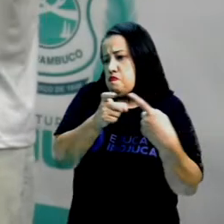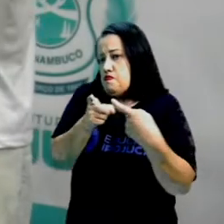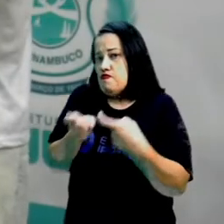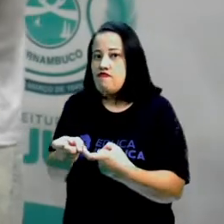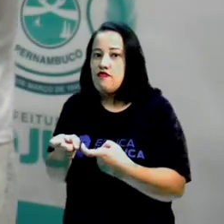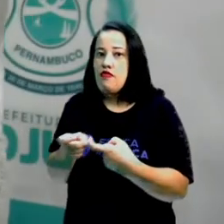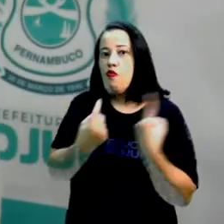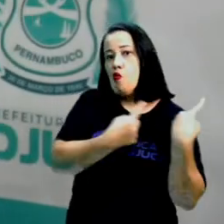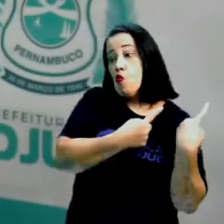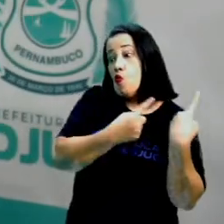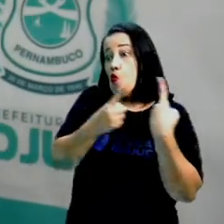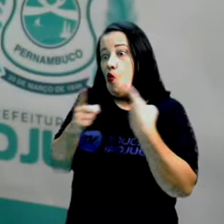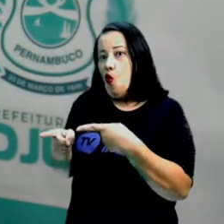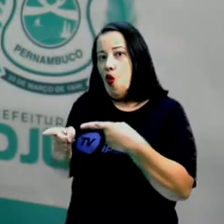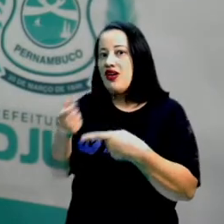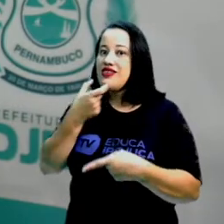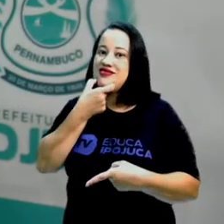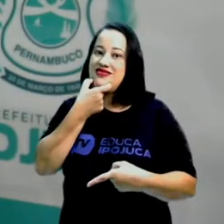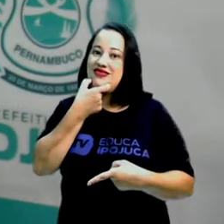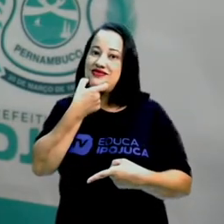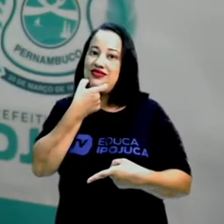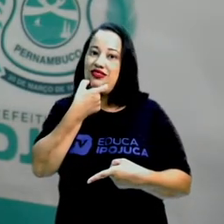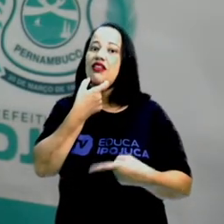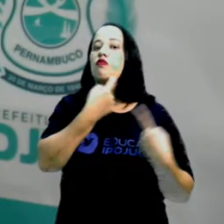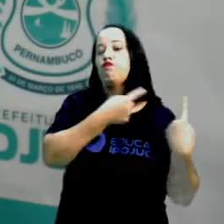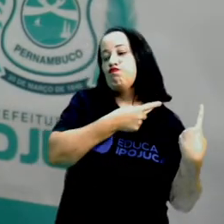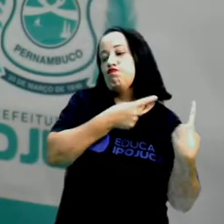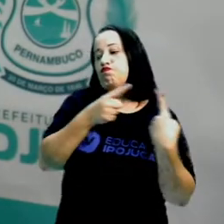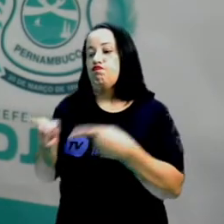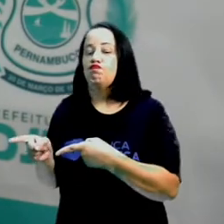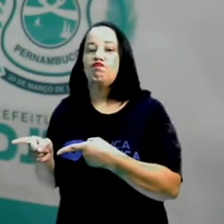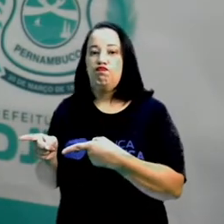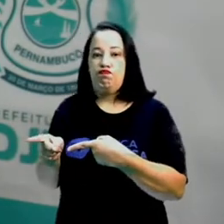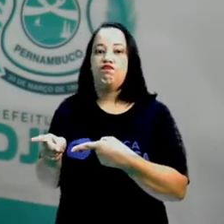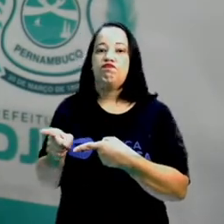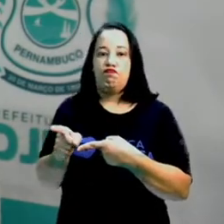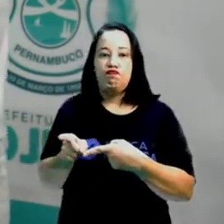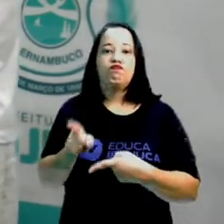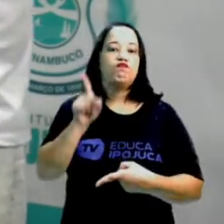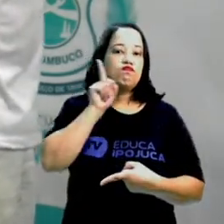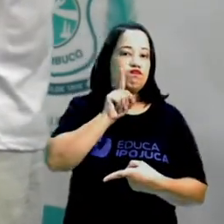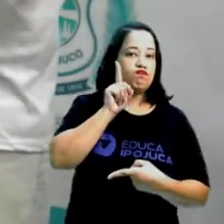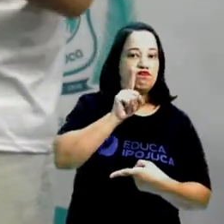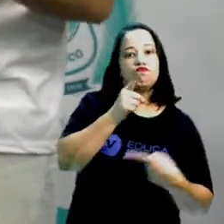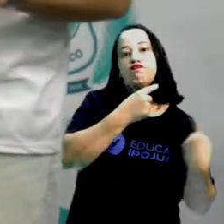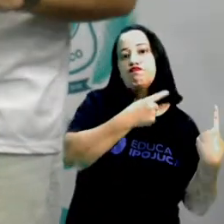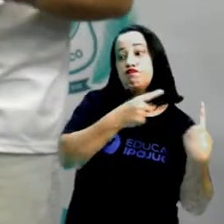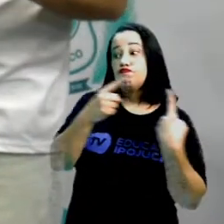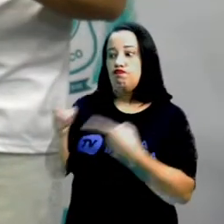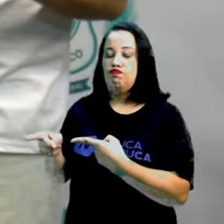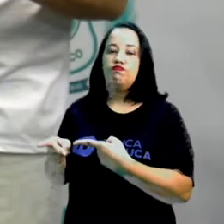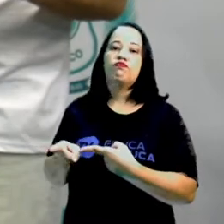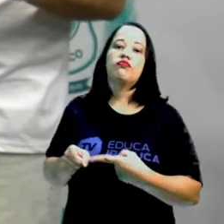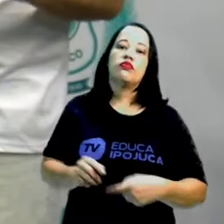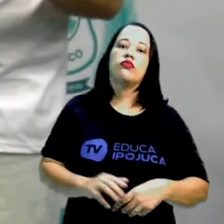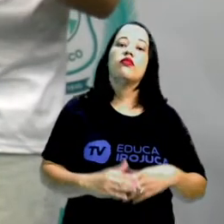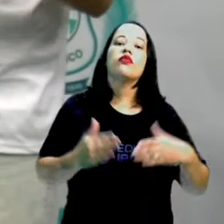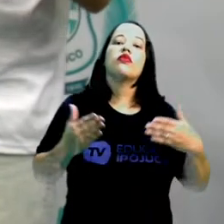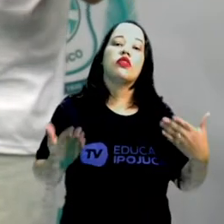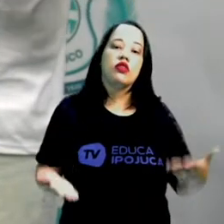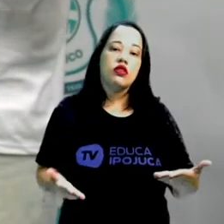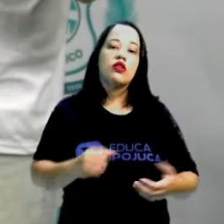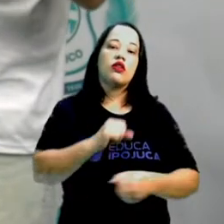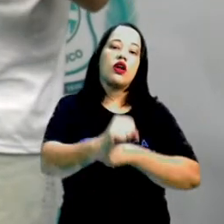tá certo? Contra os ingleses, dos colonos contra os ingleses, tá bem?